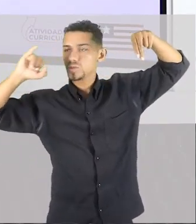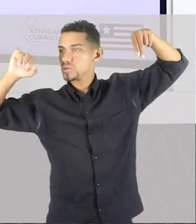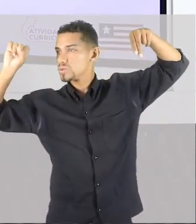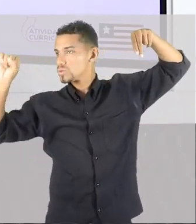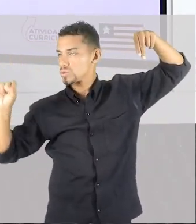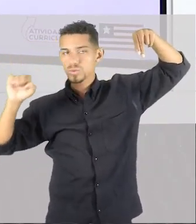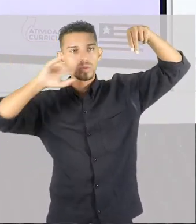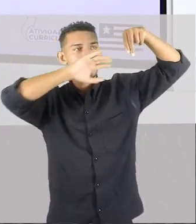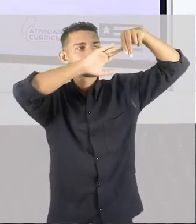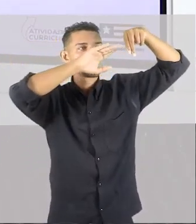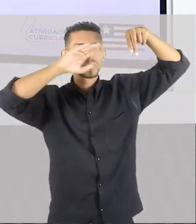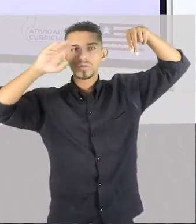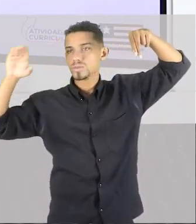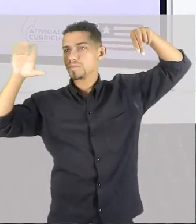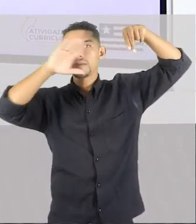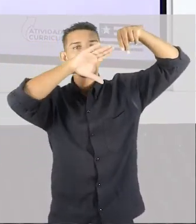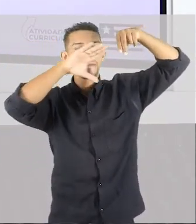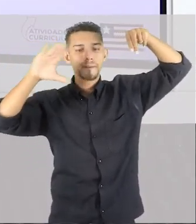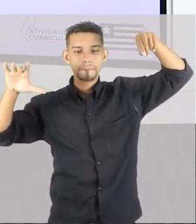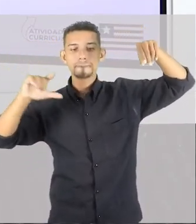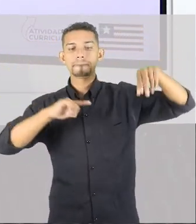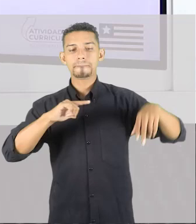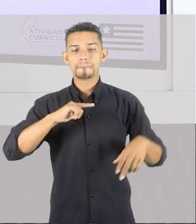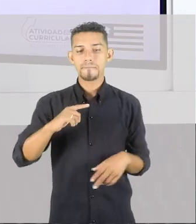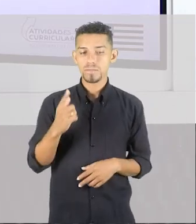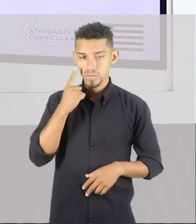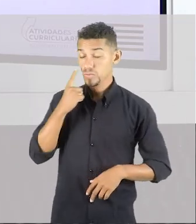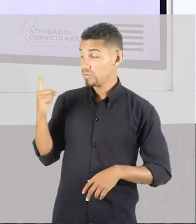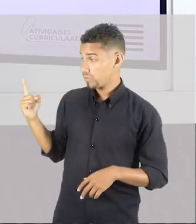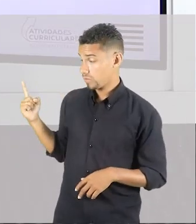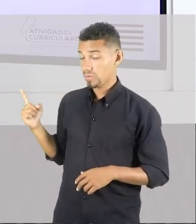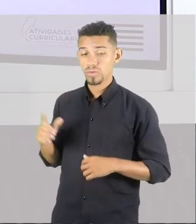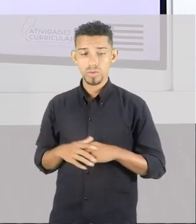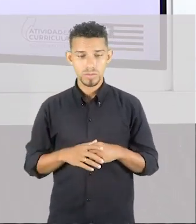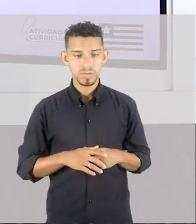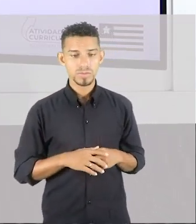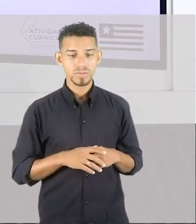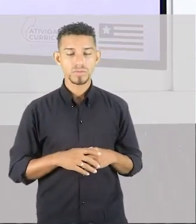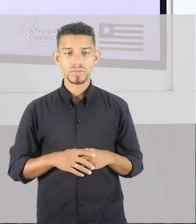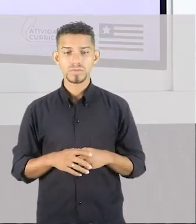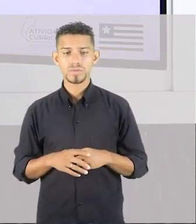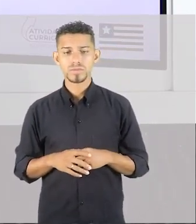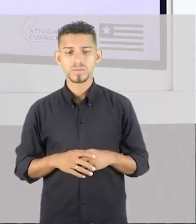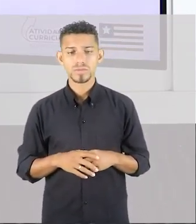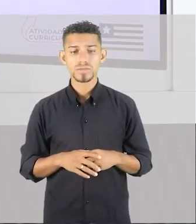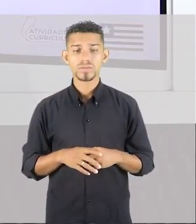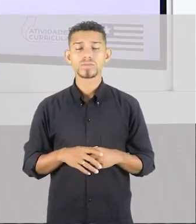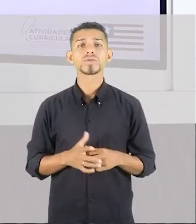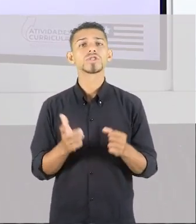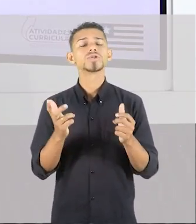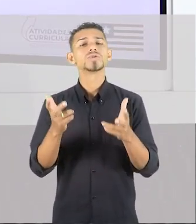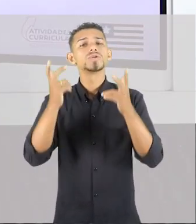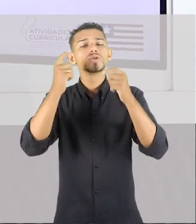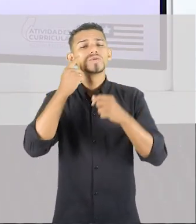eu vou ter umas linhas de campo. Tem aqui, ó. E aí eu vou pegar,